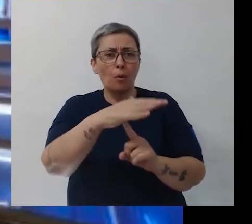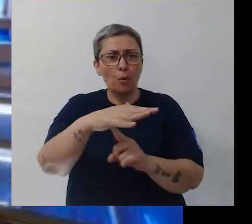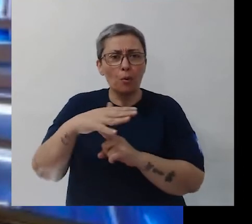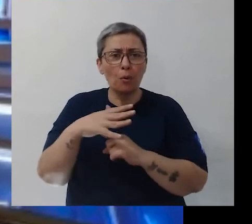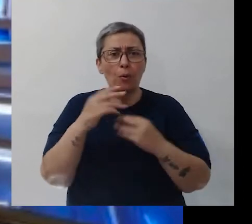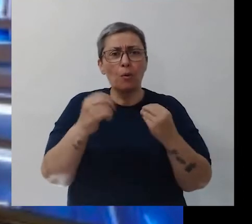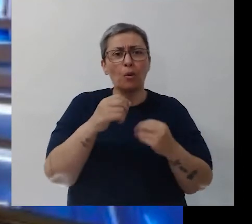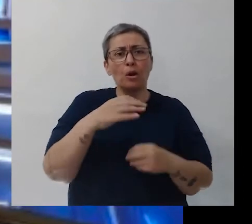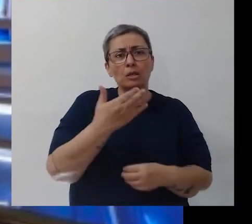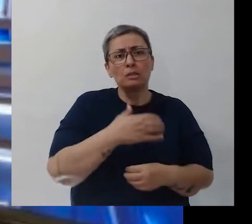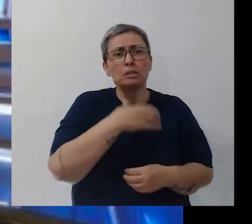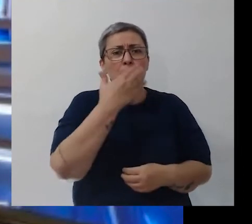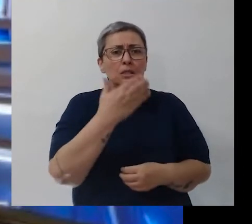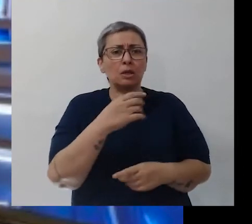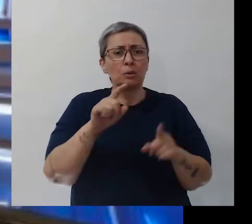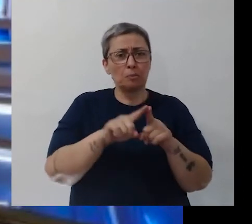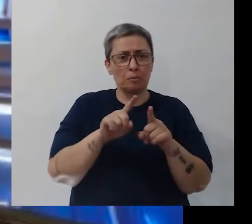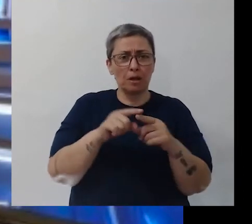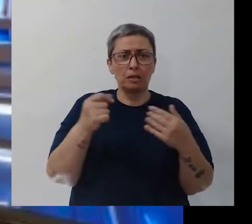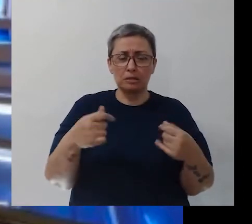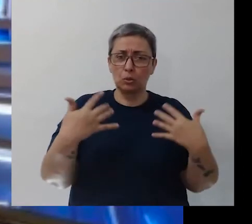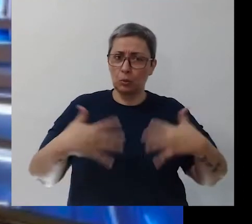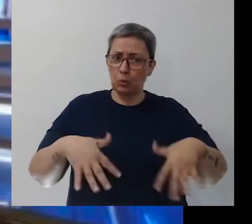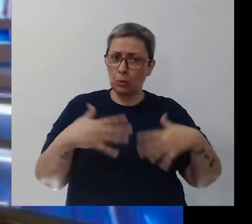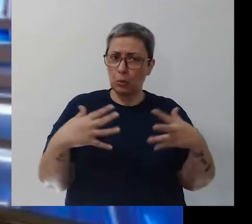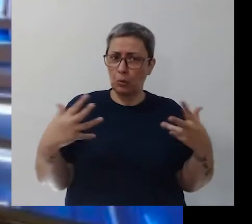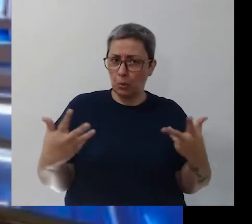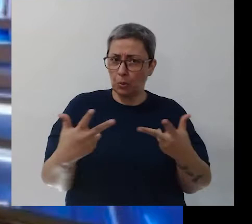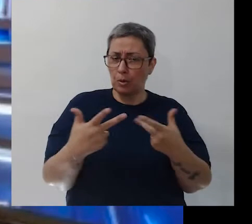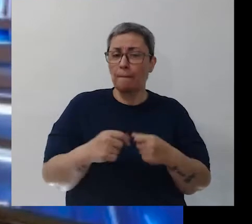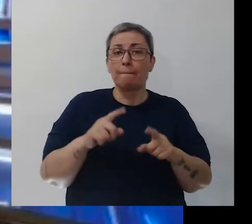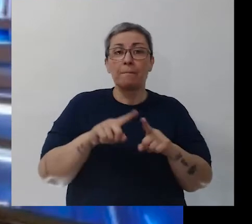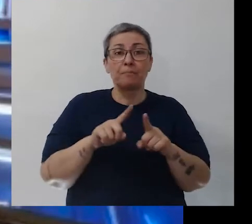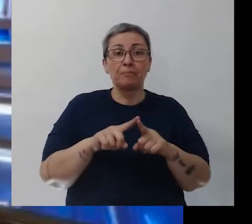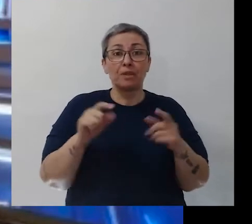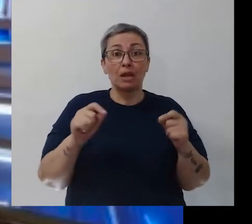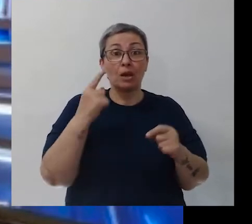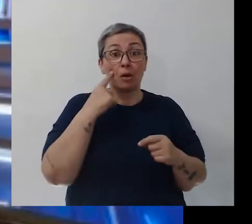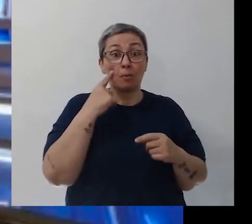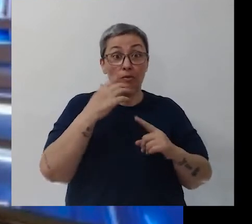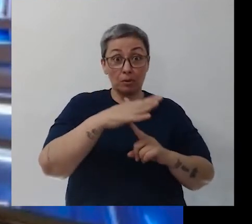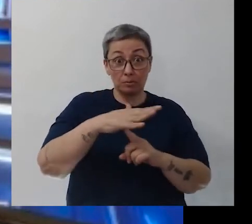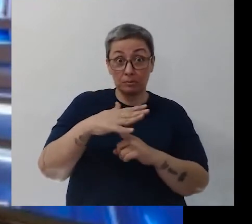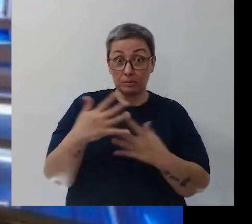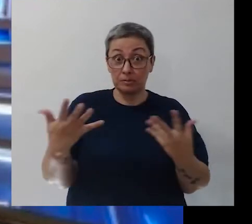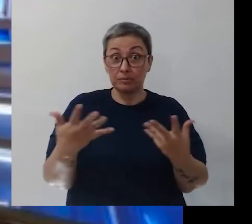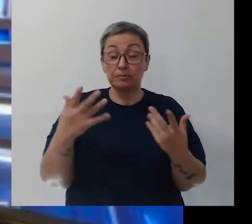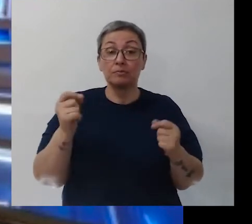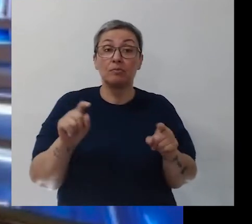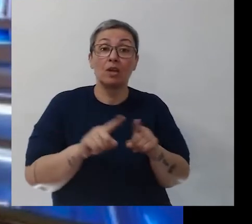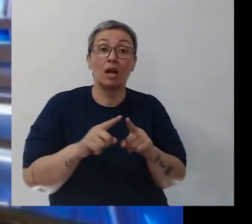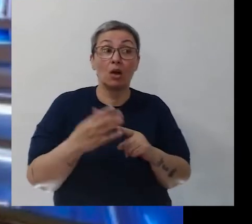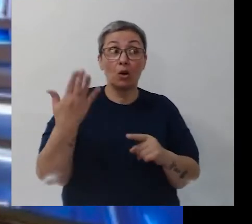Céu Paraíso. Foi uma ação em tanto, né? Maravilhosa, ok? Dá até para ver a praça agora. Já no nosso